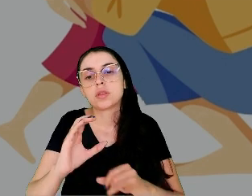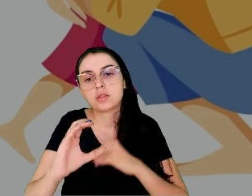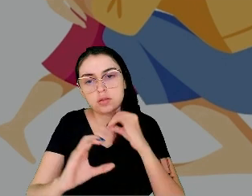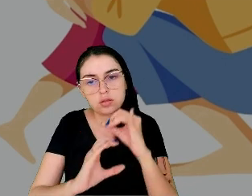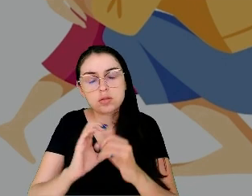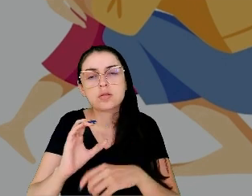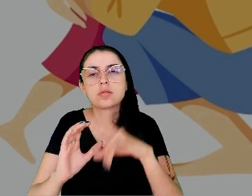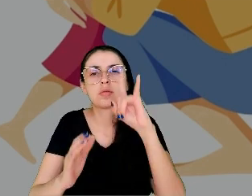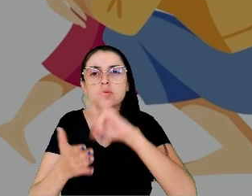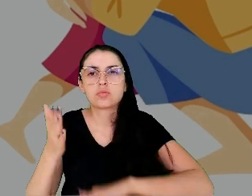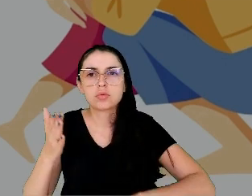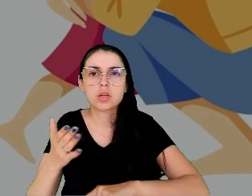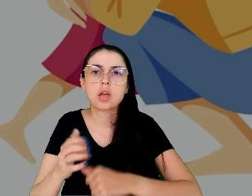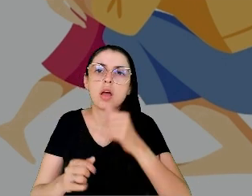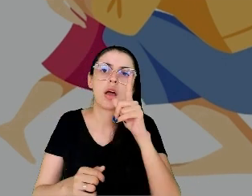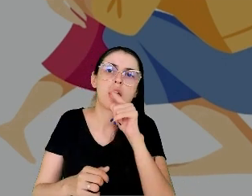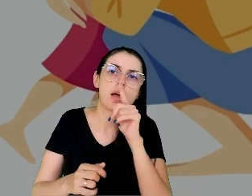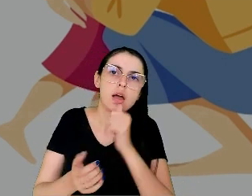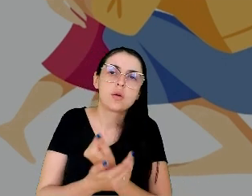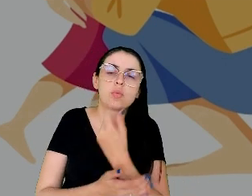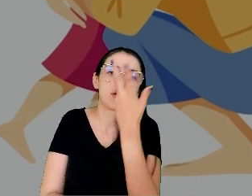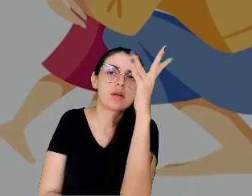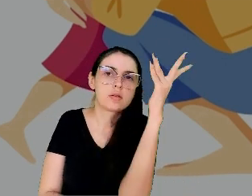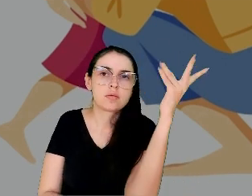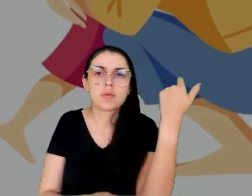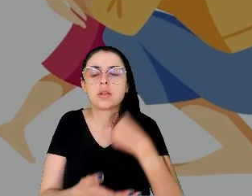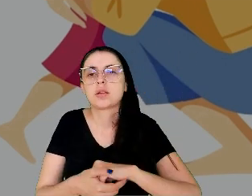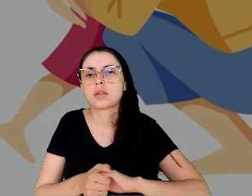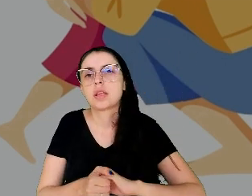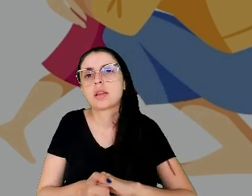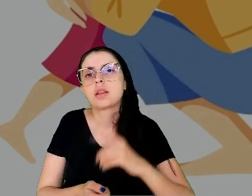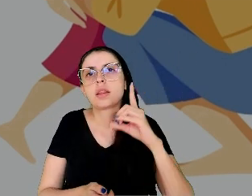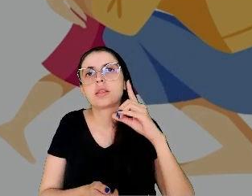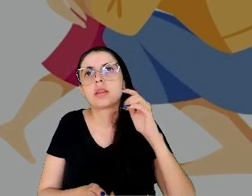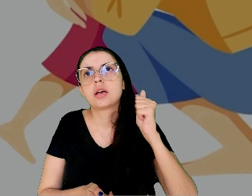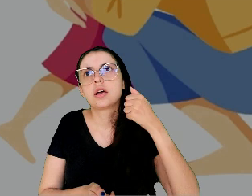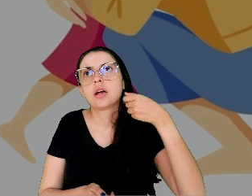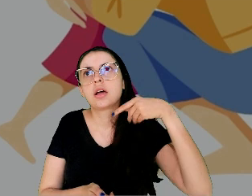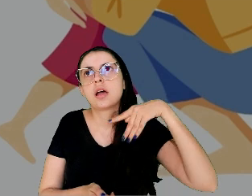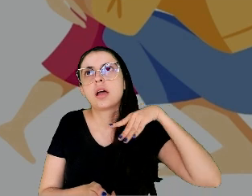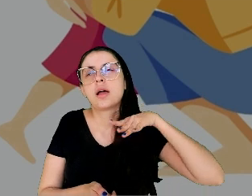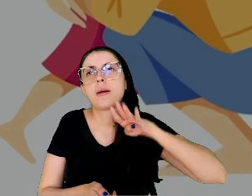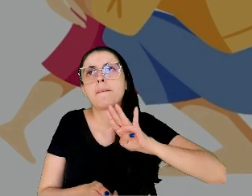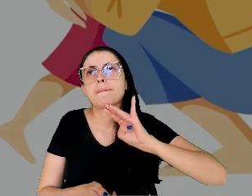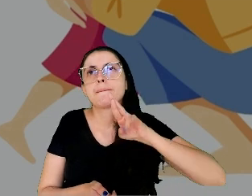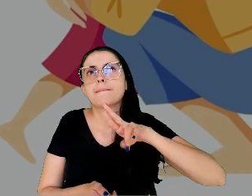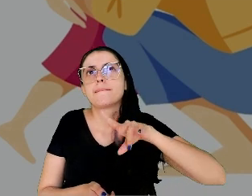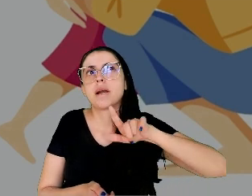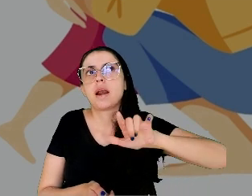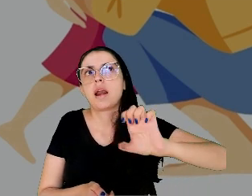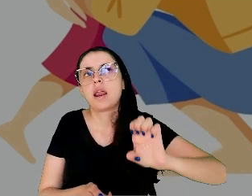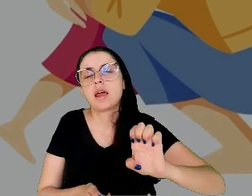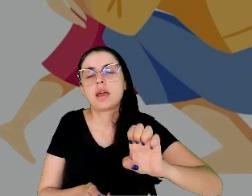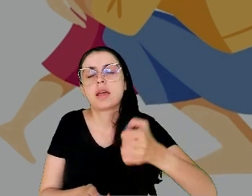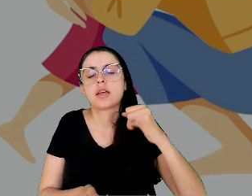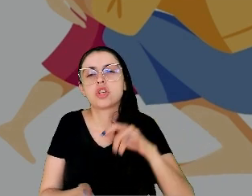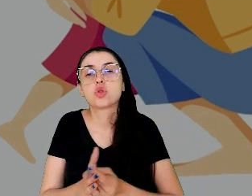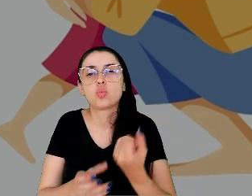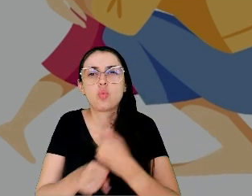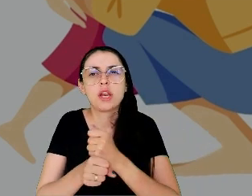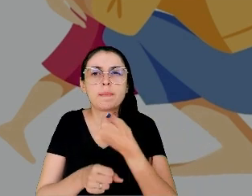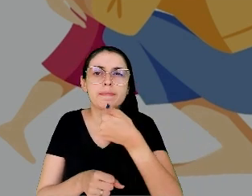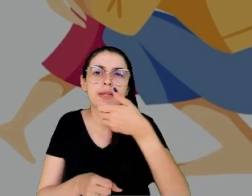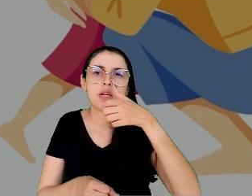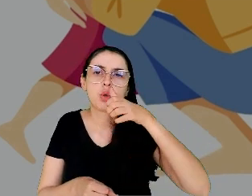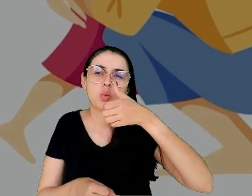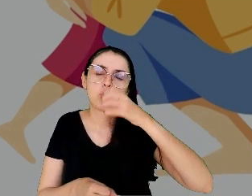de Água e Meio Ambiente de Dublin, de 92, também está no